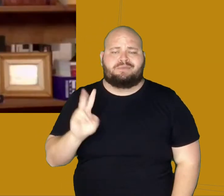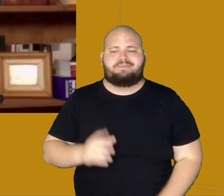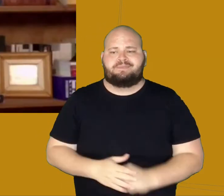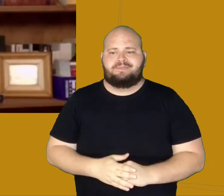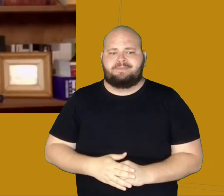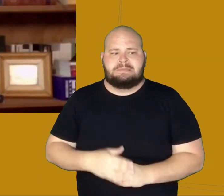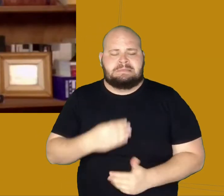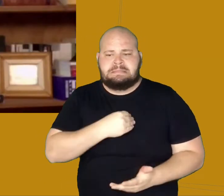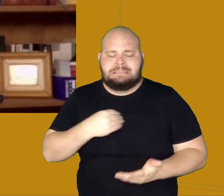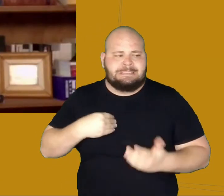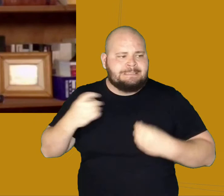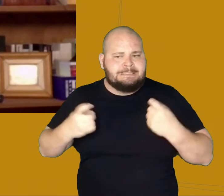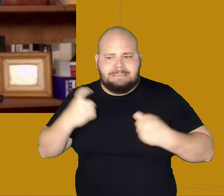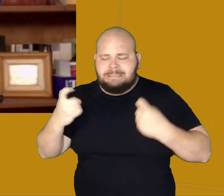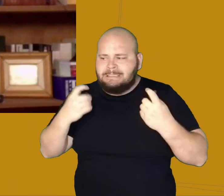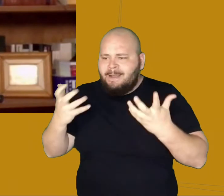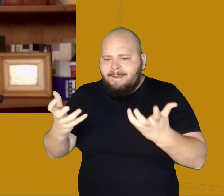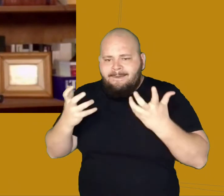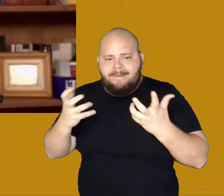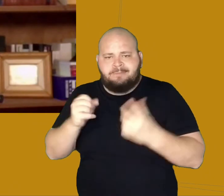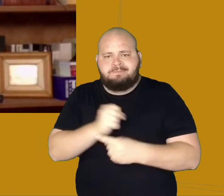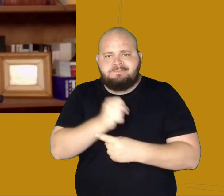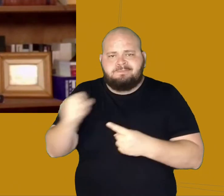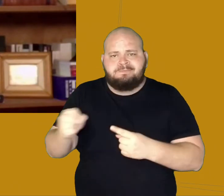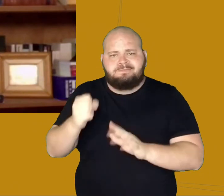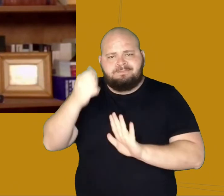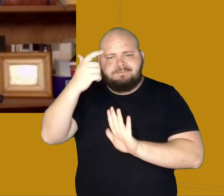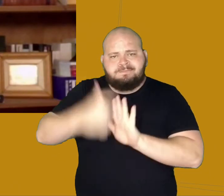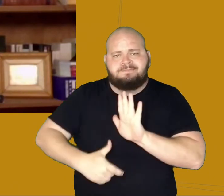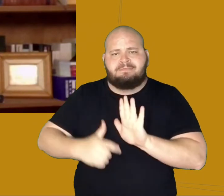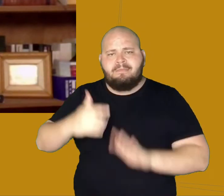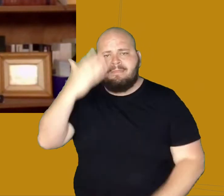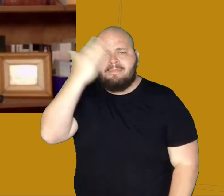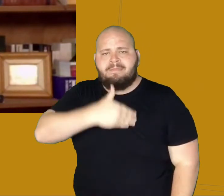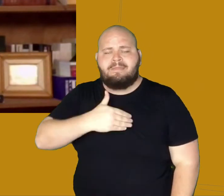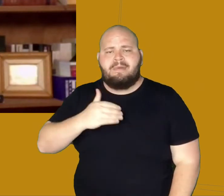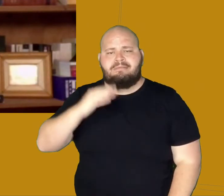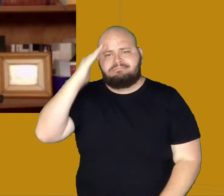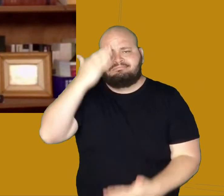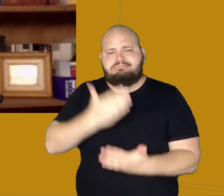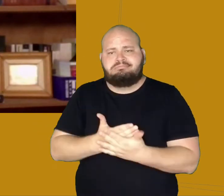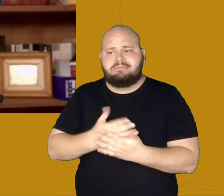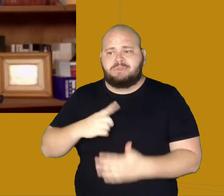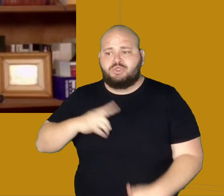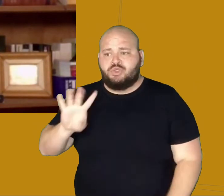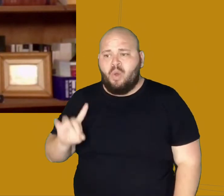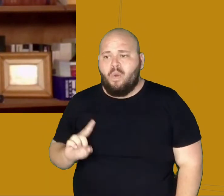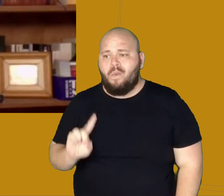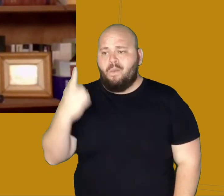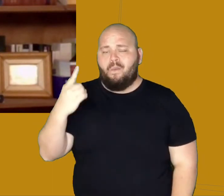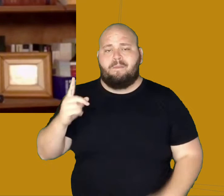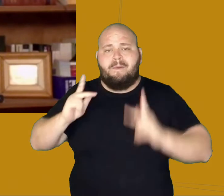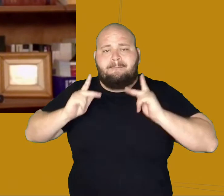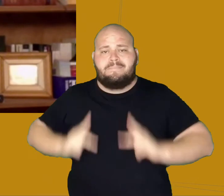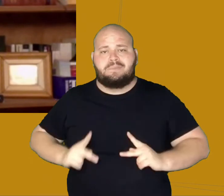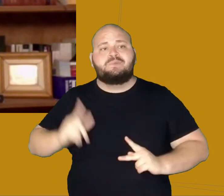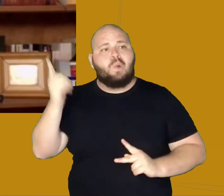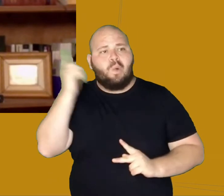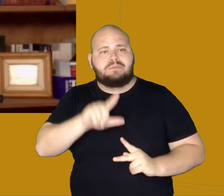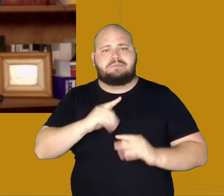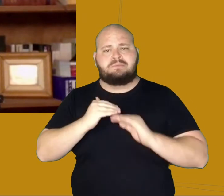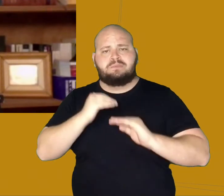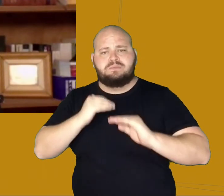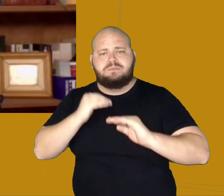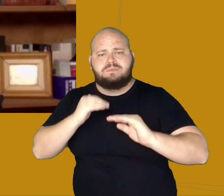valor. Desesperado para validar a sua crença, ele chega à conclusão de que a única pessoa que possui todas as